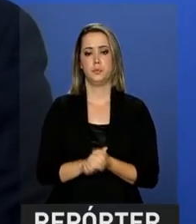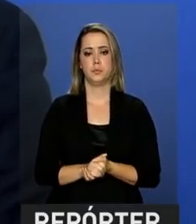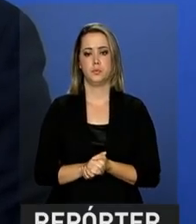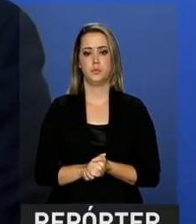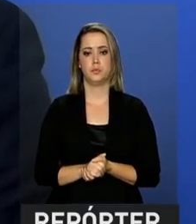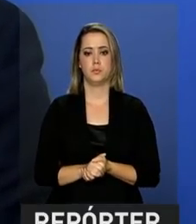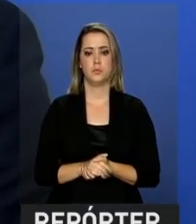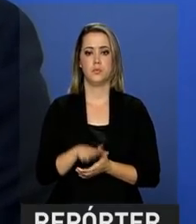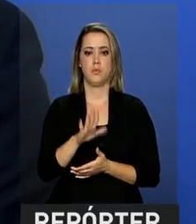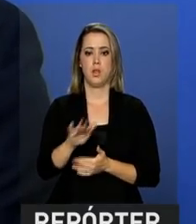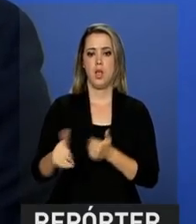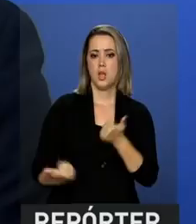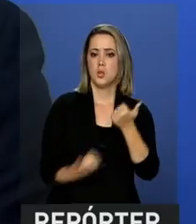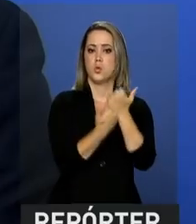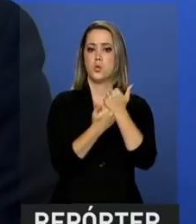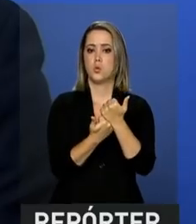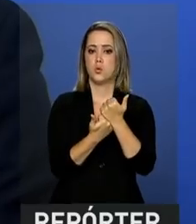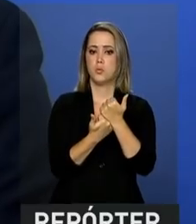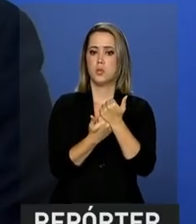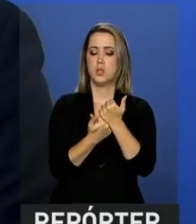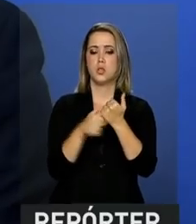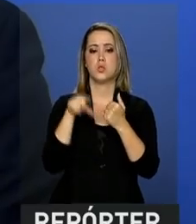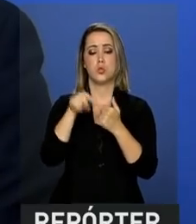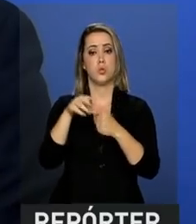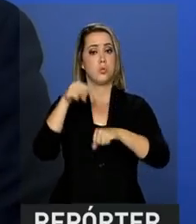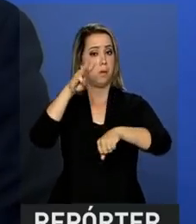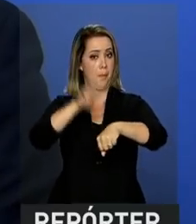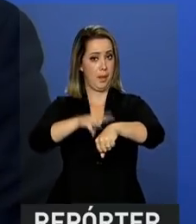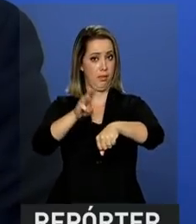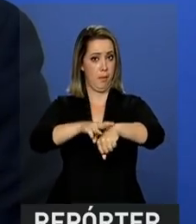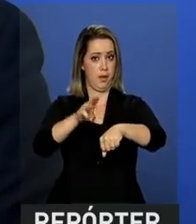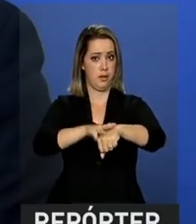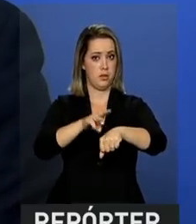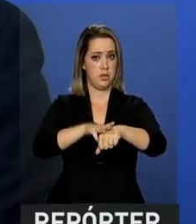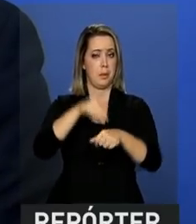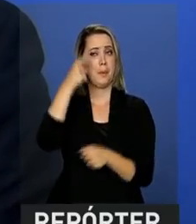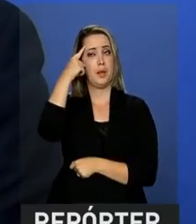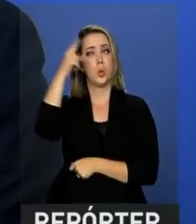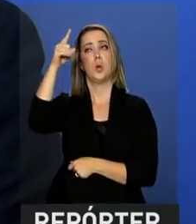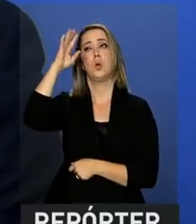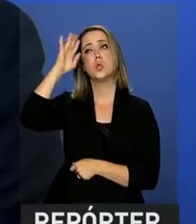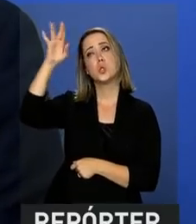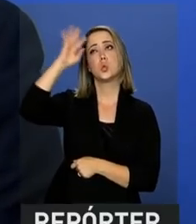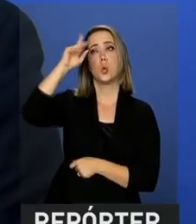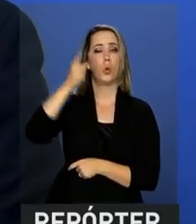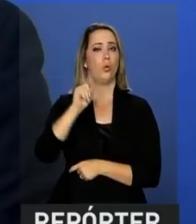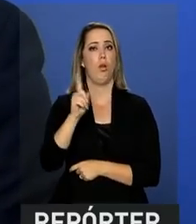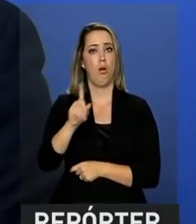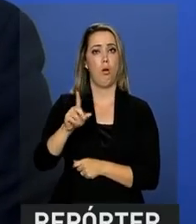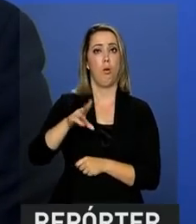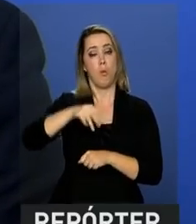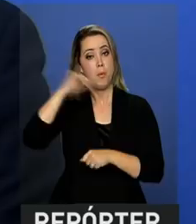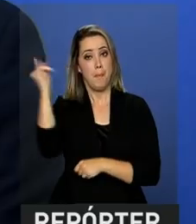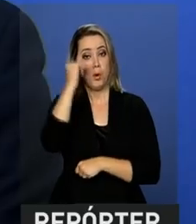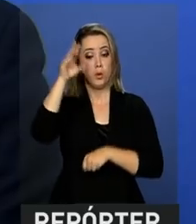da aritmética das 4 operações fundamentais pela ideologia. Ou seja,